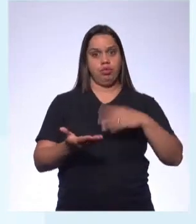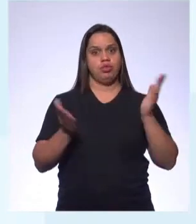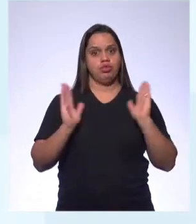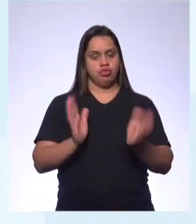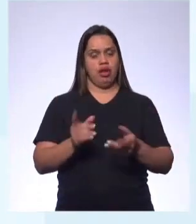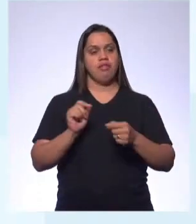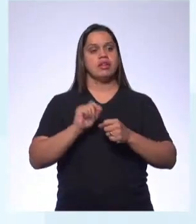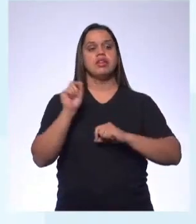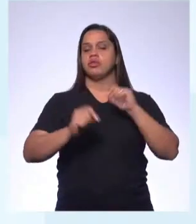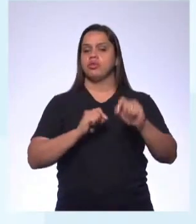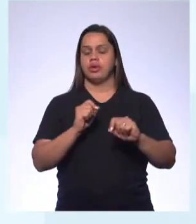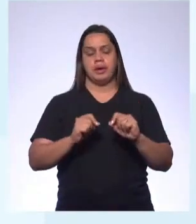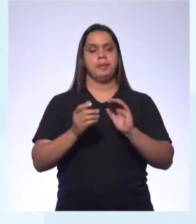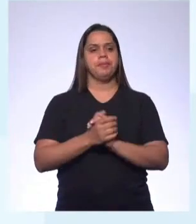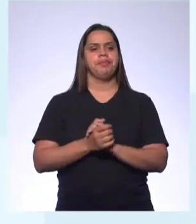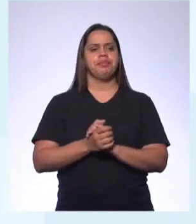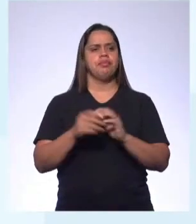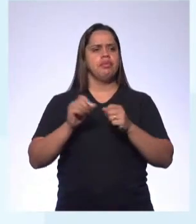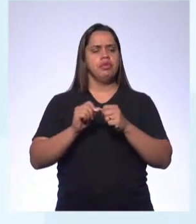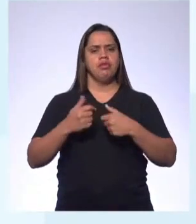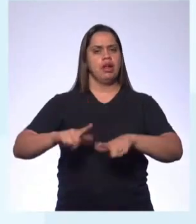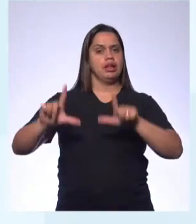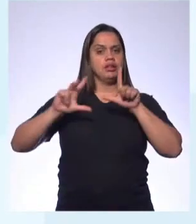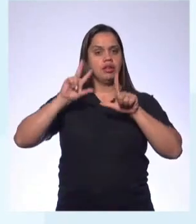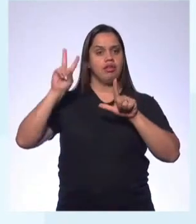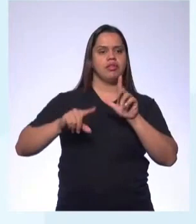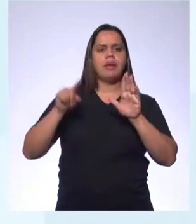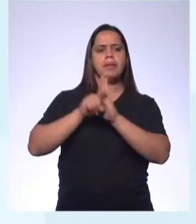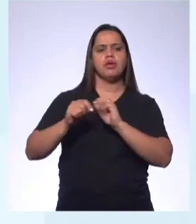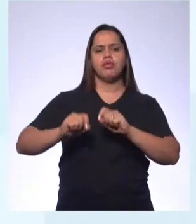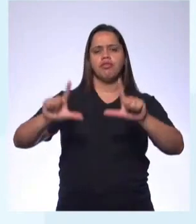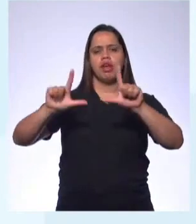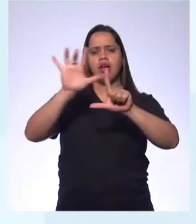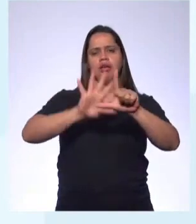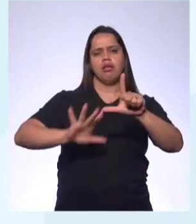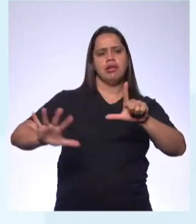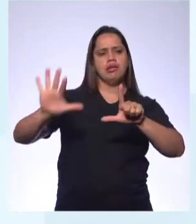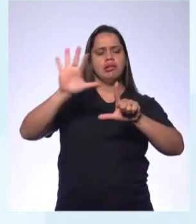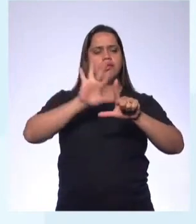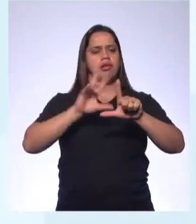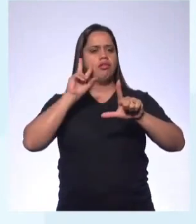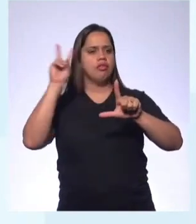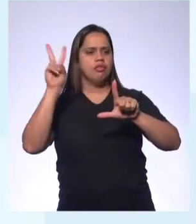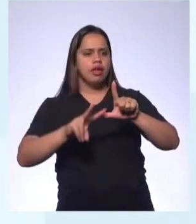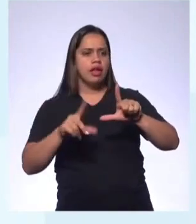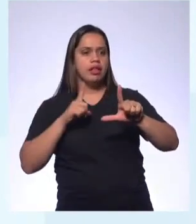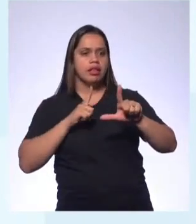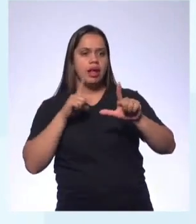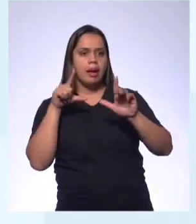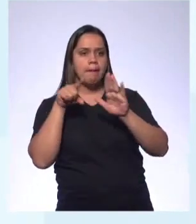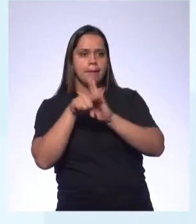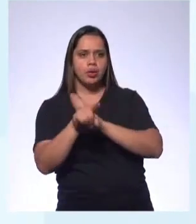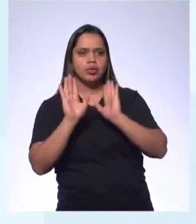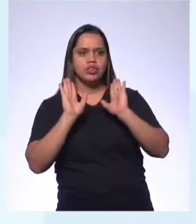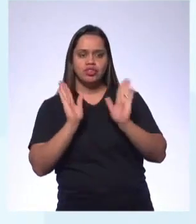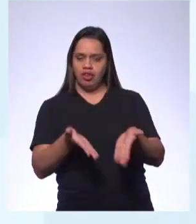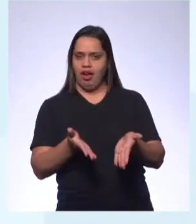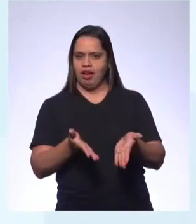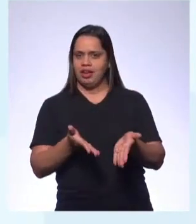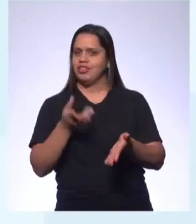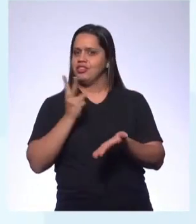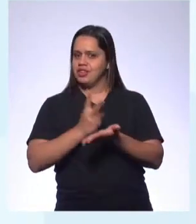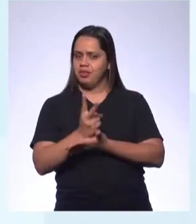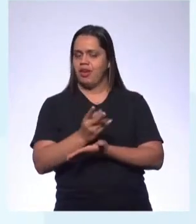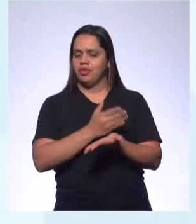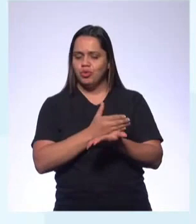aula fazendo uma pergunta. Já que apareceu na tela, olha bem para essa imagem, aquela pergunta acolhedora que a gente sempre